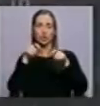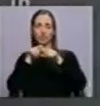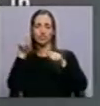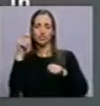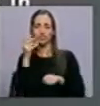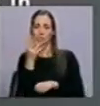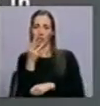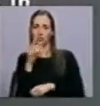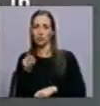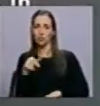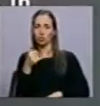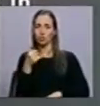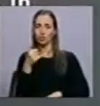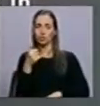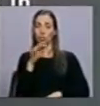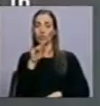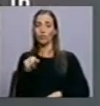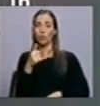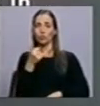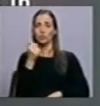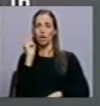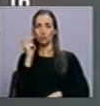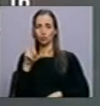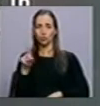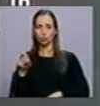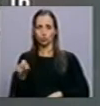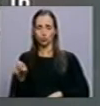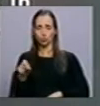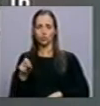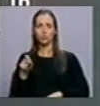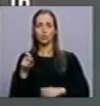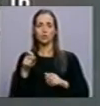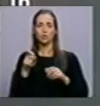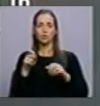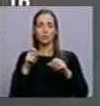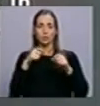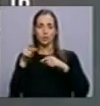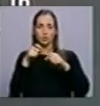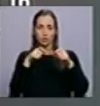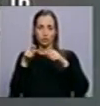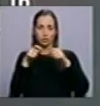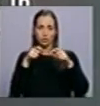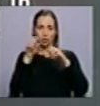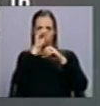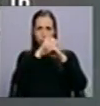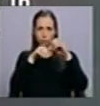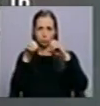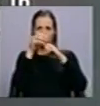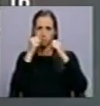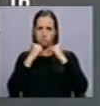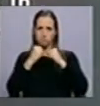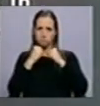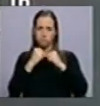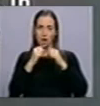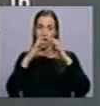aproximadamente 4,2 anos-luz. É, portanto, um enxame de estrelas muitíssimo maciço e